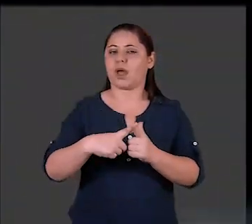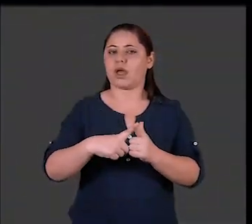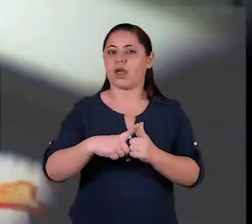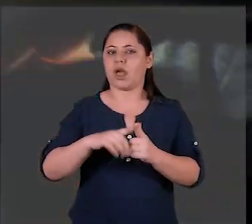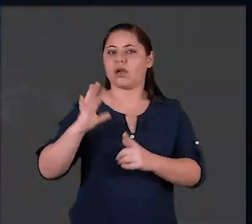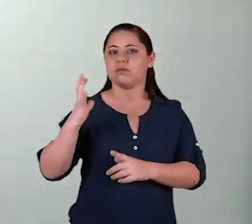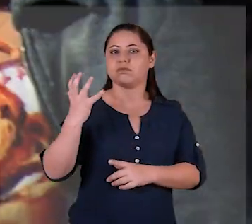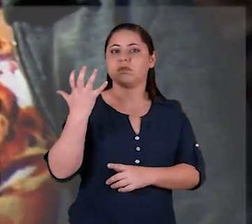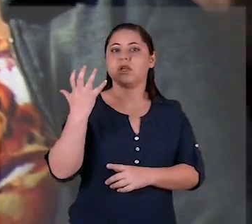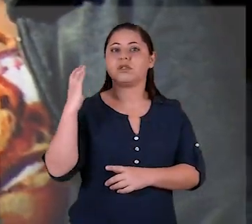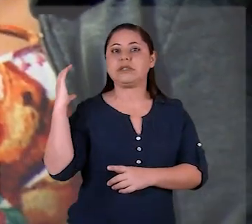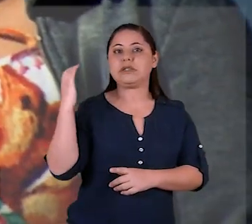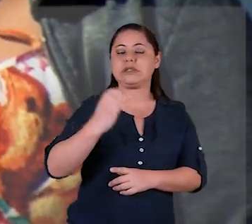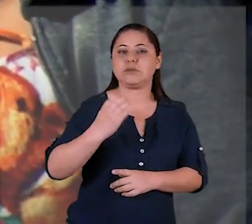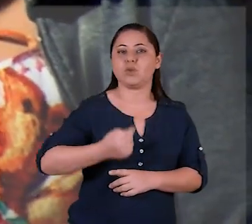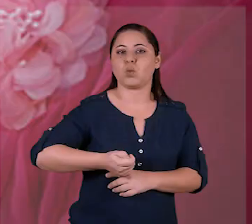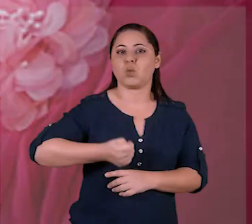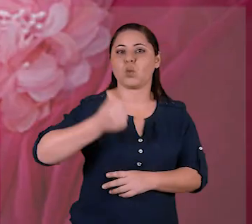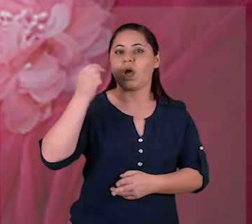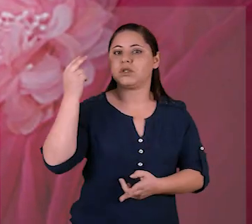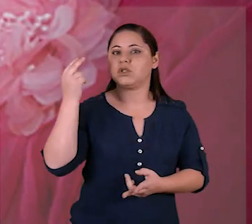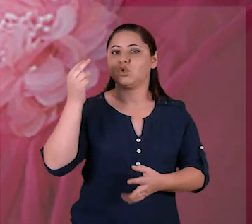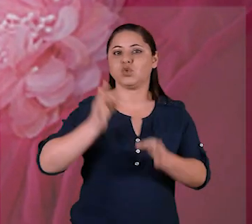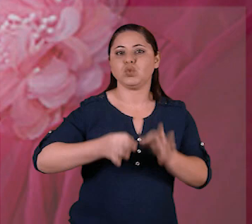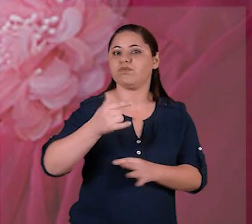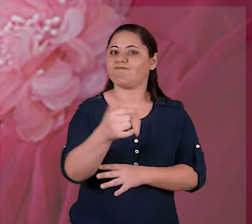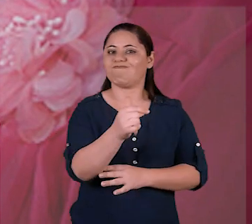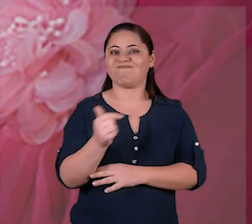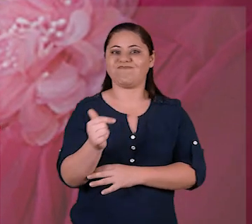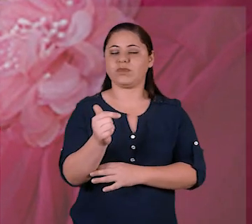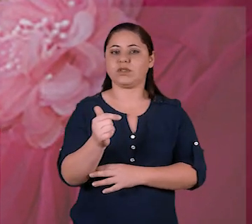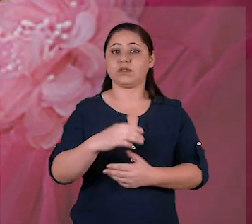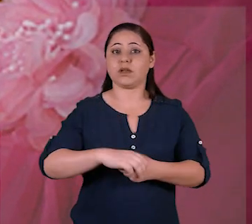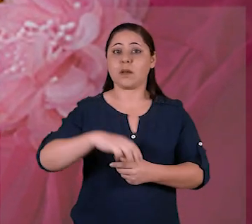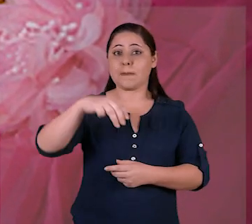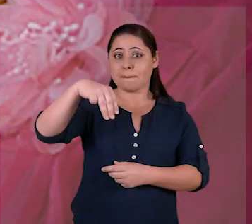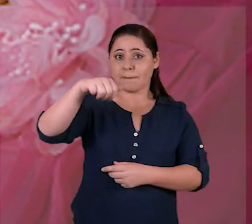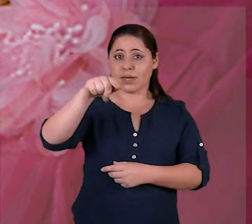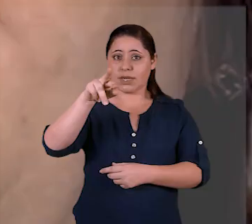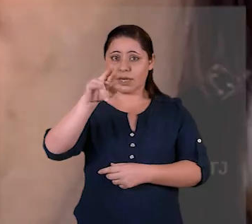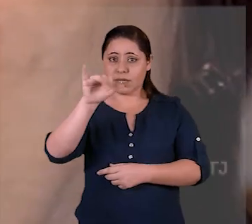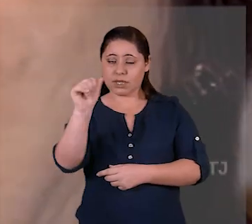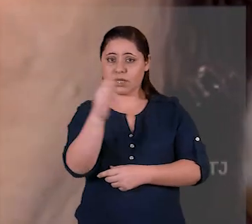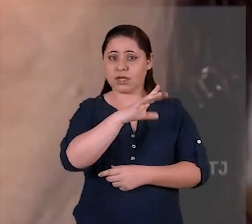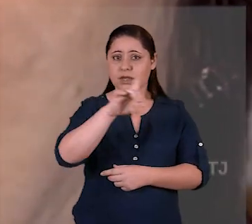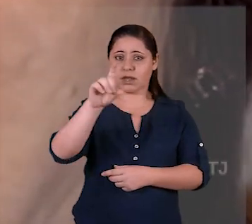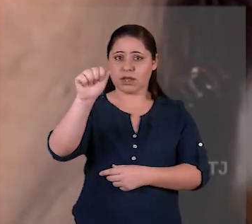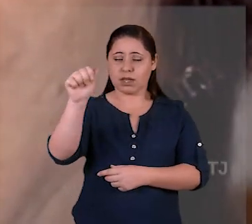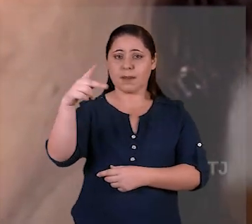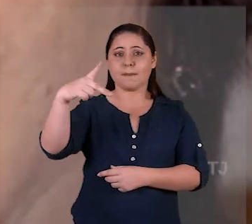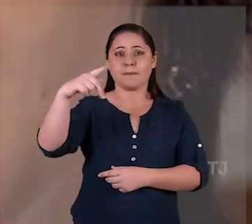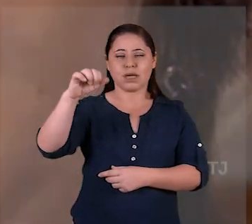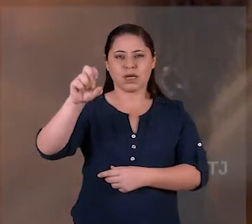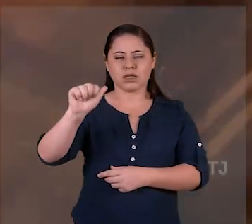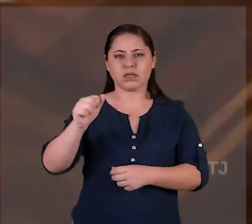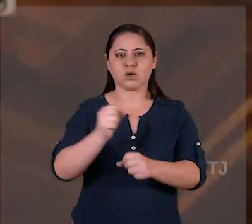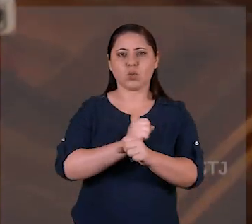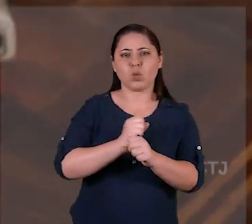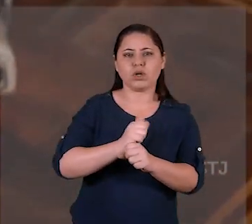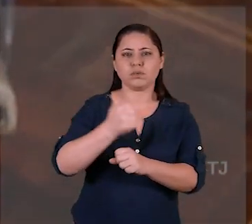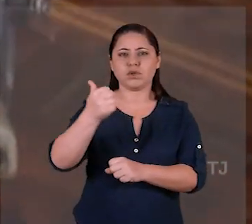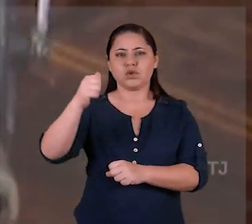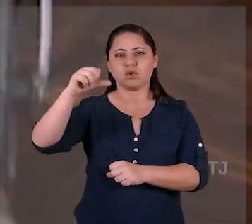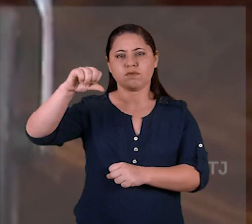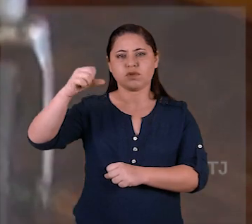um fato que quase ficou impune. Maria da Penha é uma pessoa real. Em 1983,